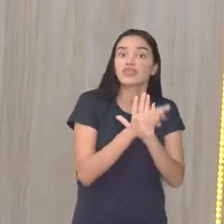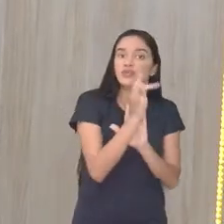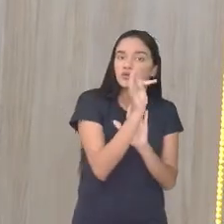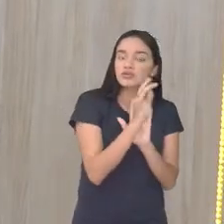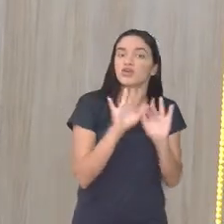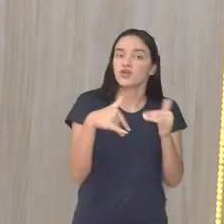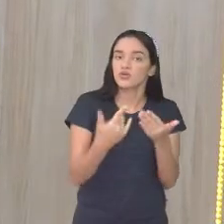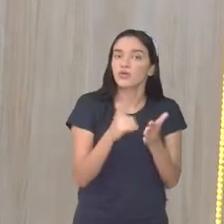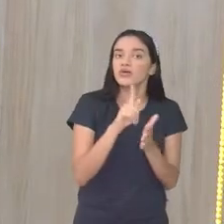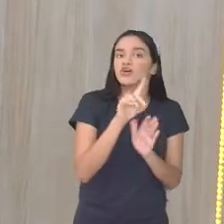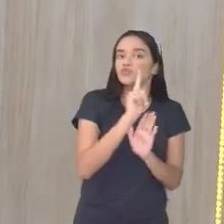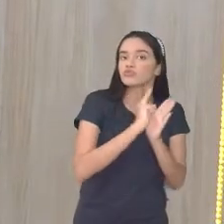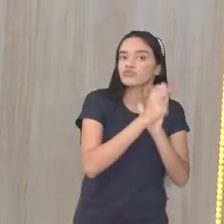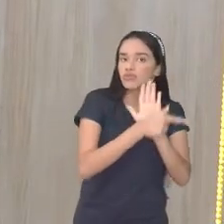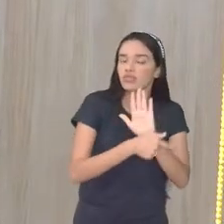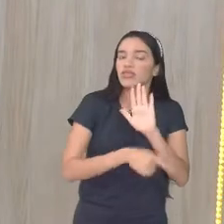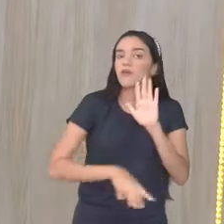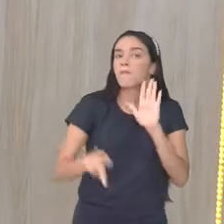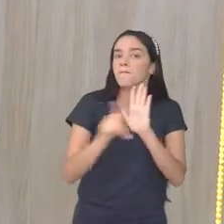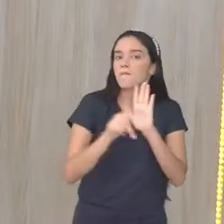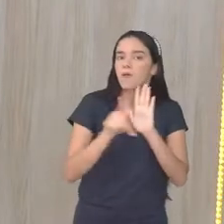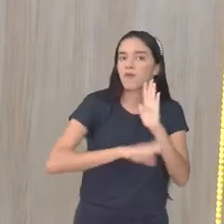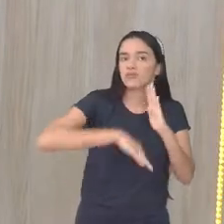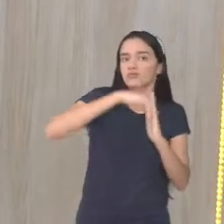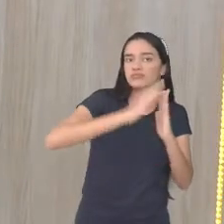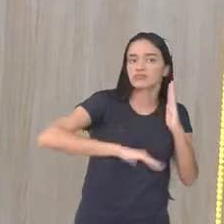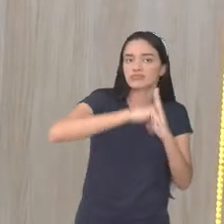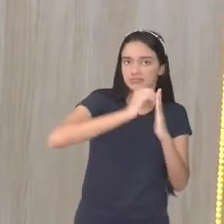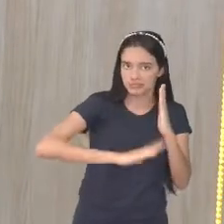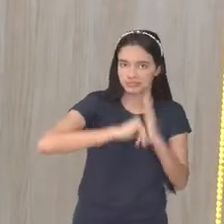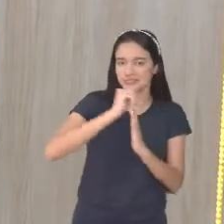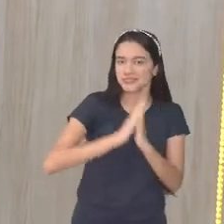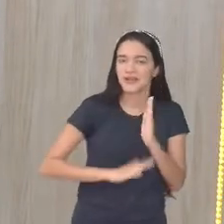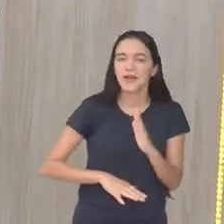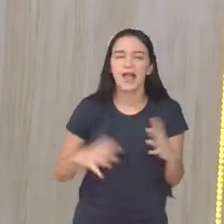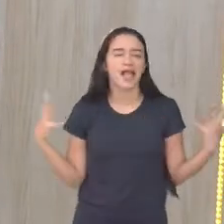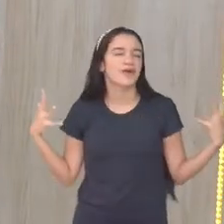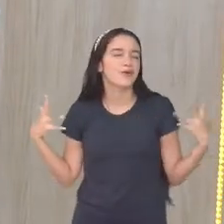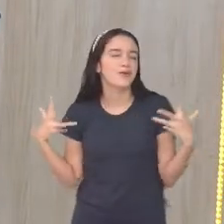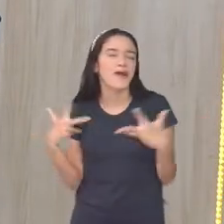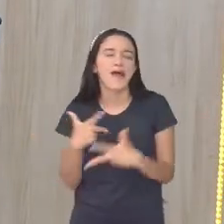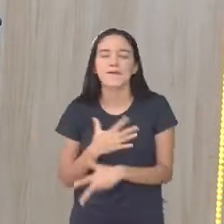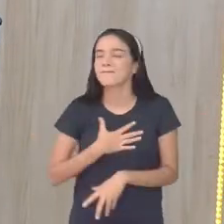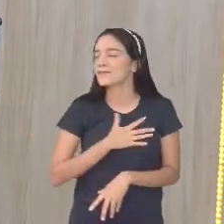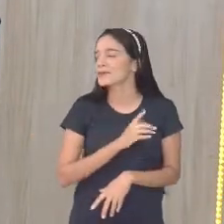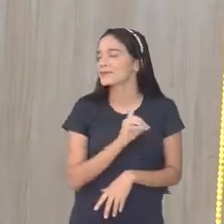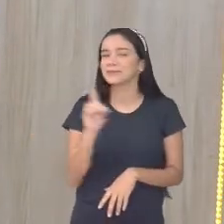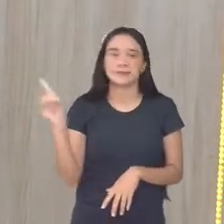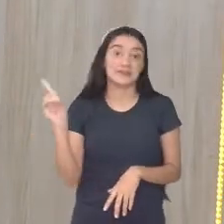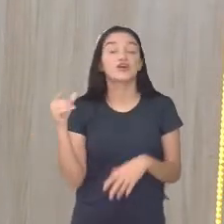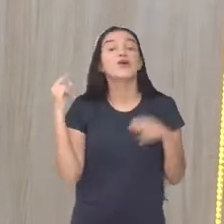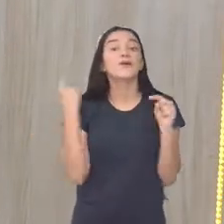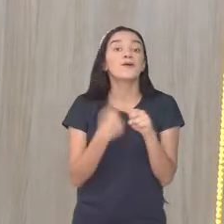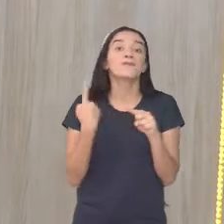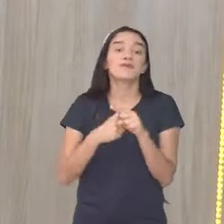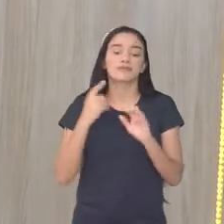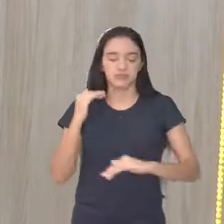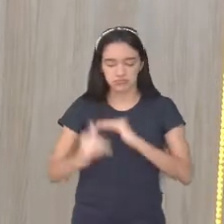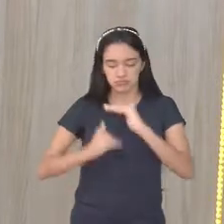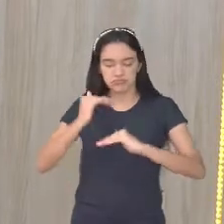Marguerita, está de corpo inteiro, que é outra forma de você retratar, e a moça